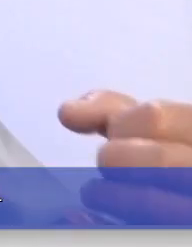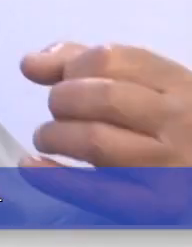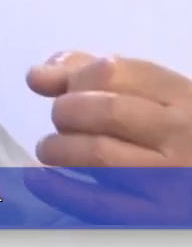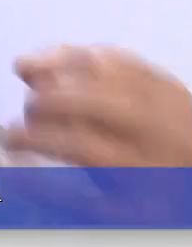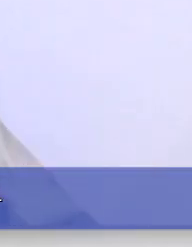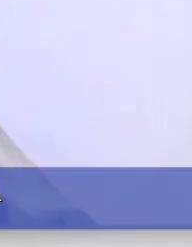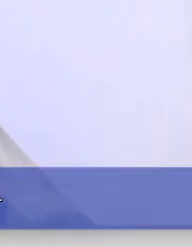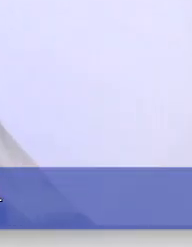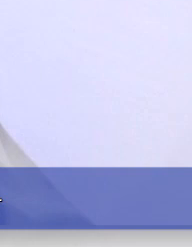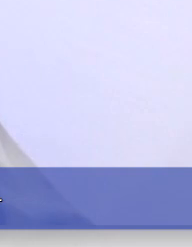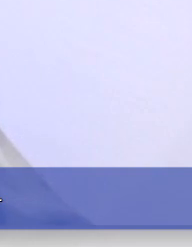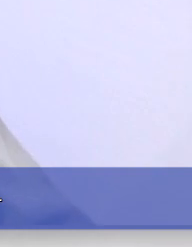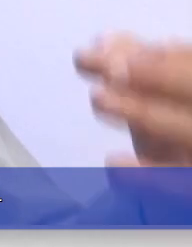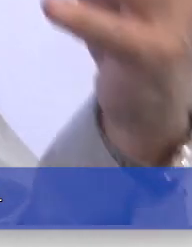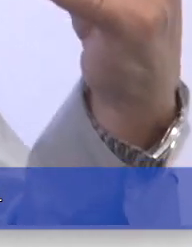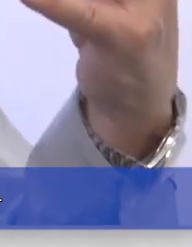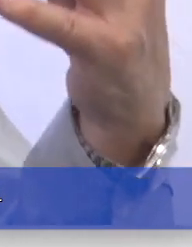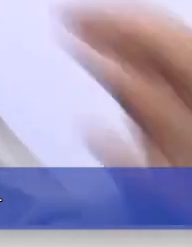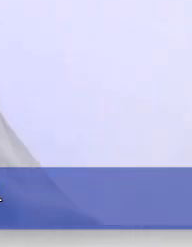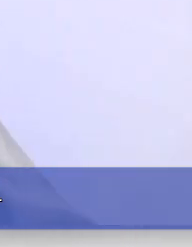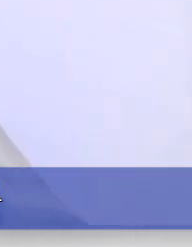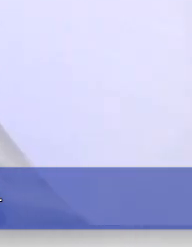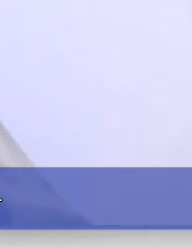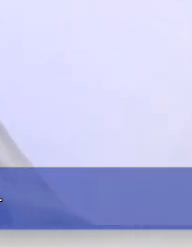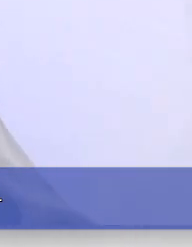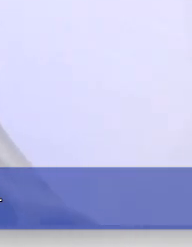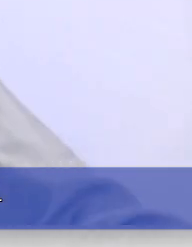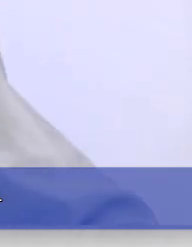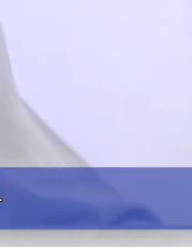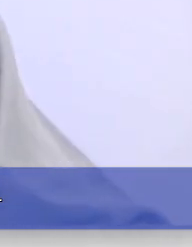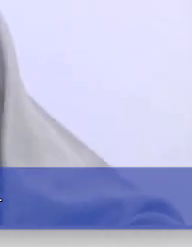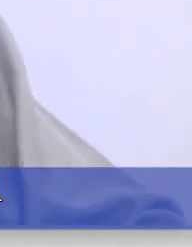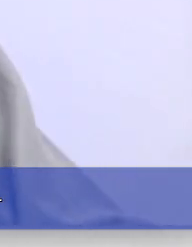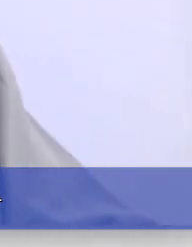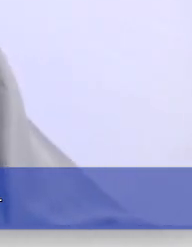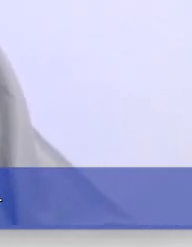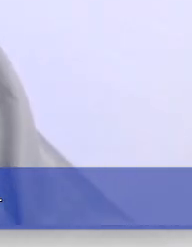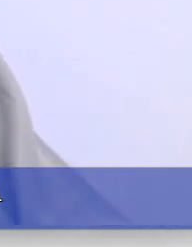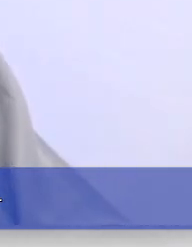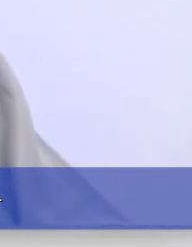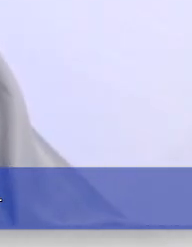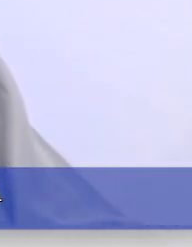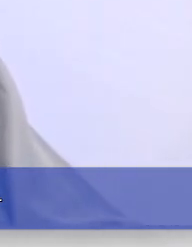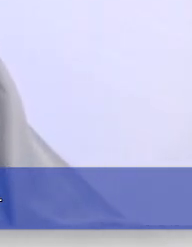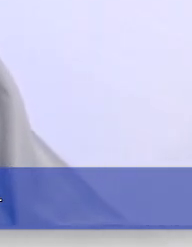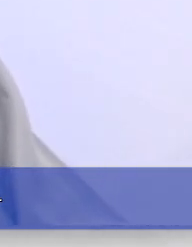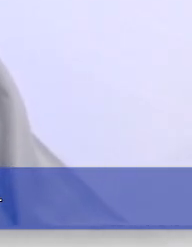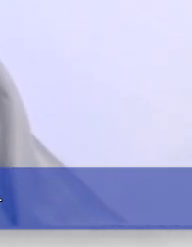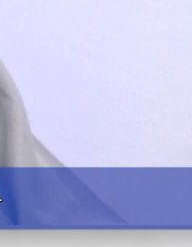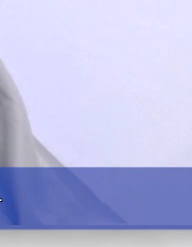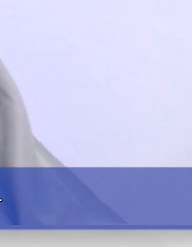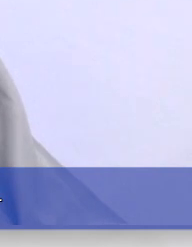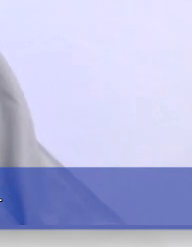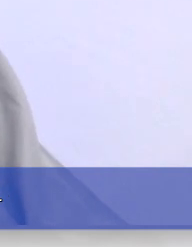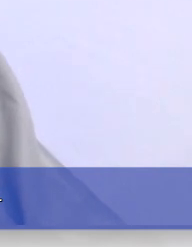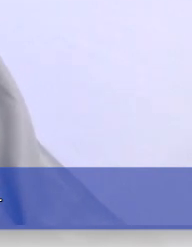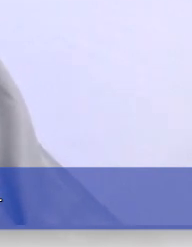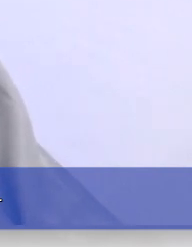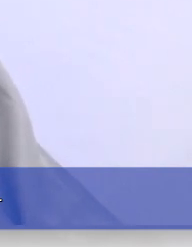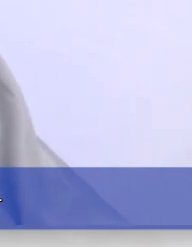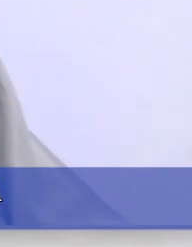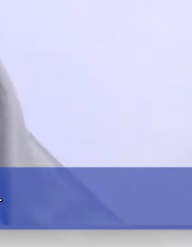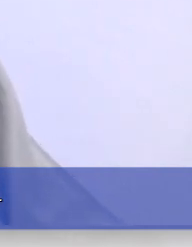vem lembrar, vem garimpar o nome de um homem que tanto a comunidade deve.